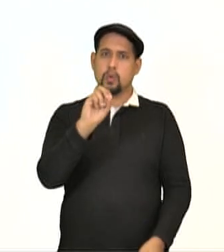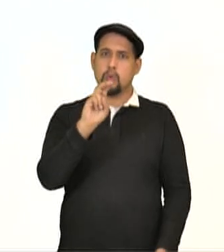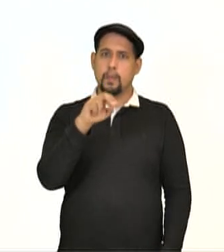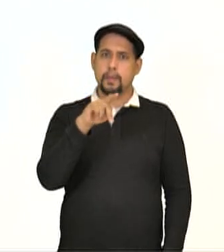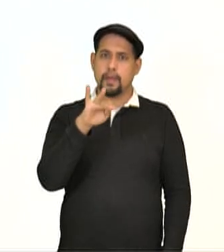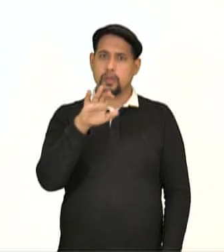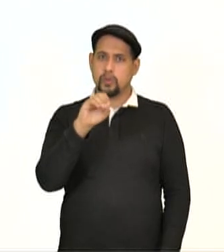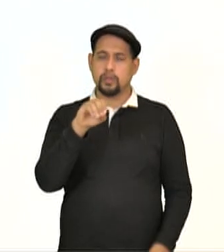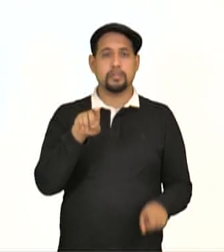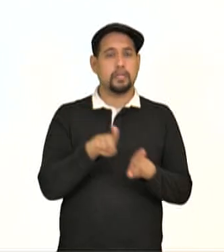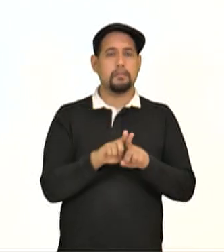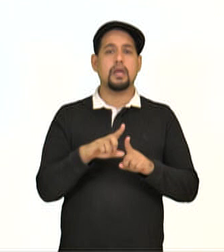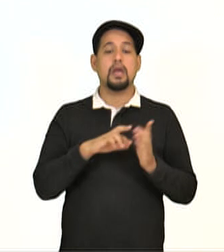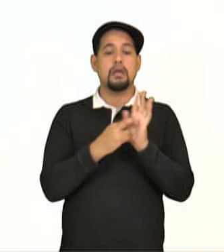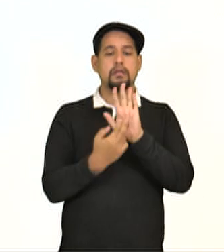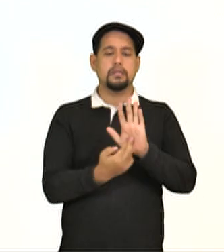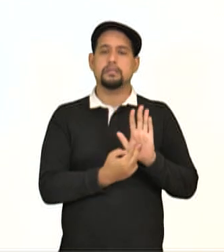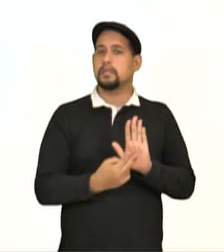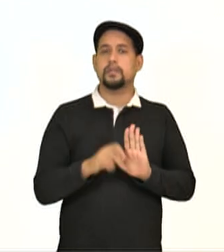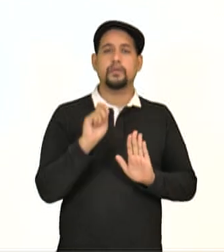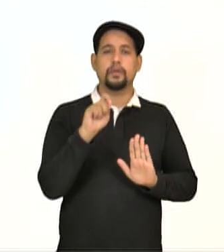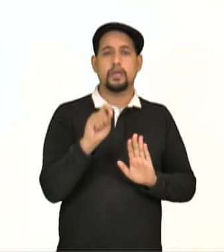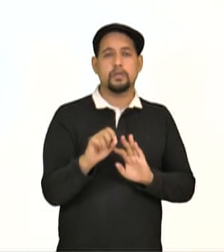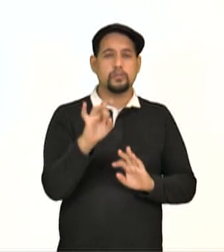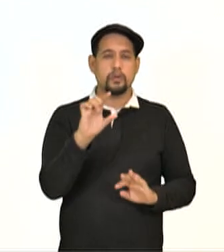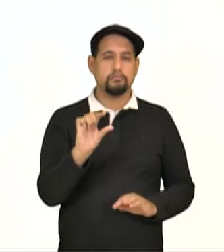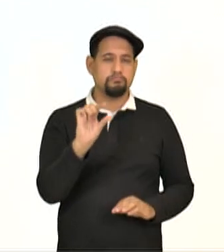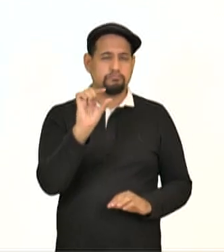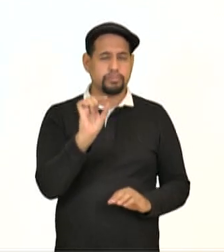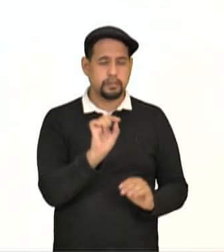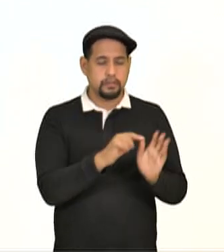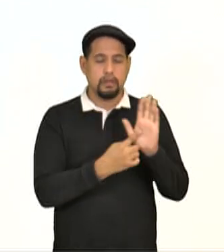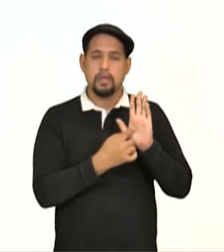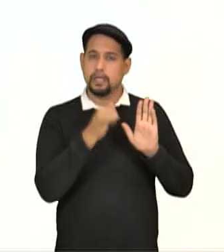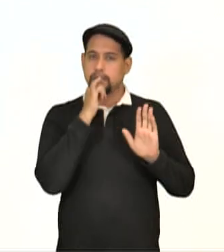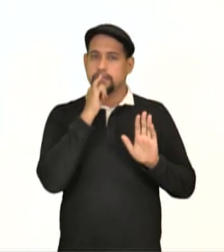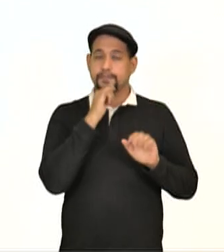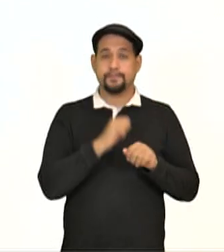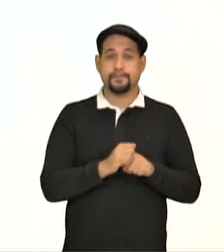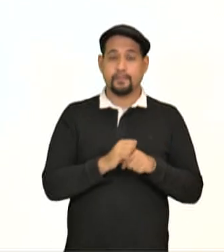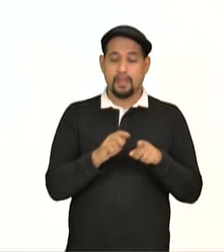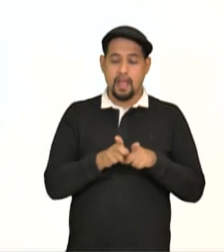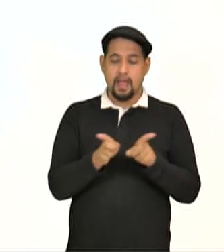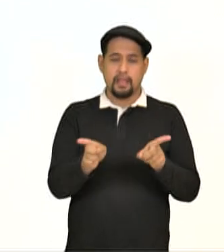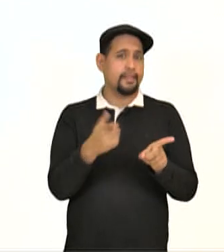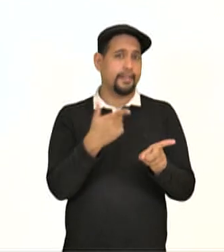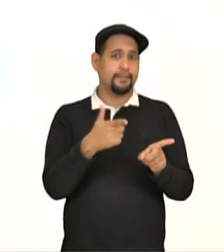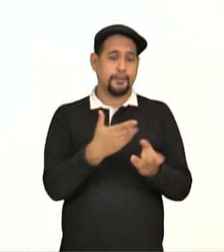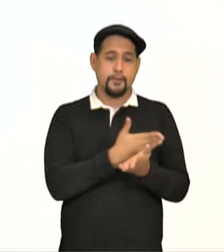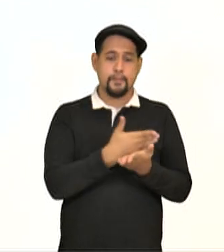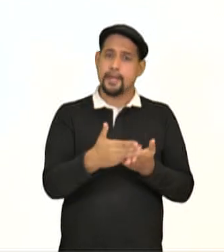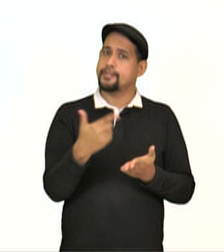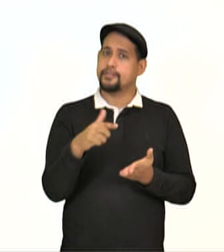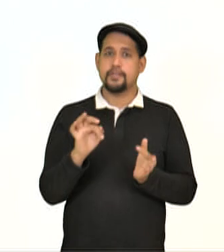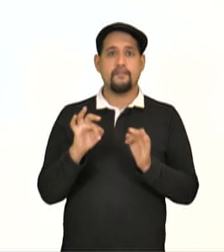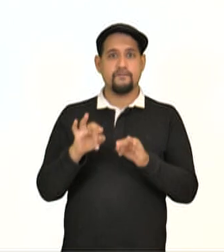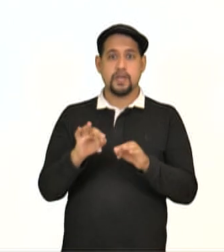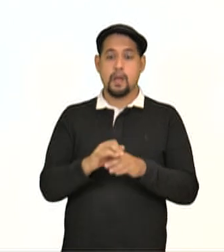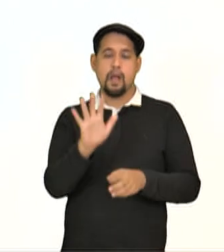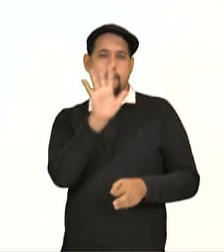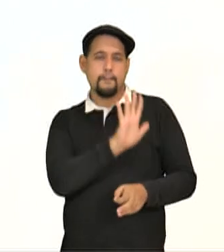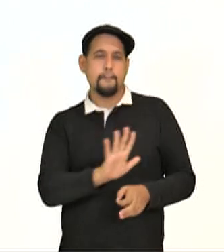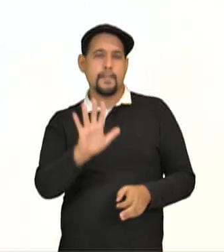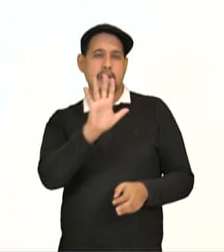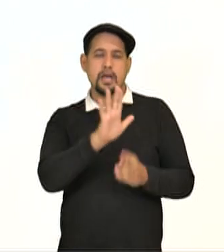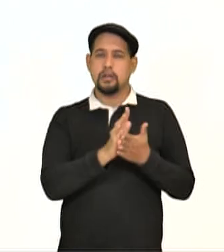isso representamos uma parte dele. Assim como a reta não tem começo nem fim, quando a gente fala em plano e faz